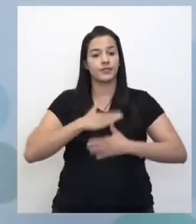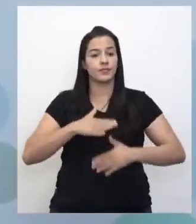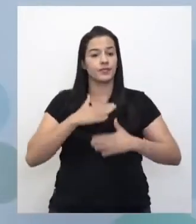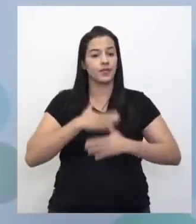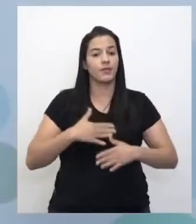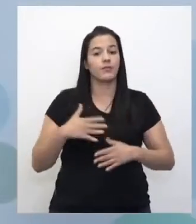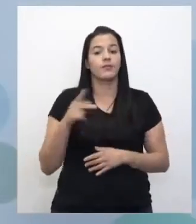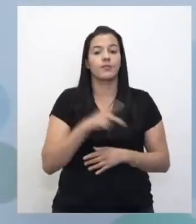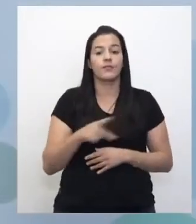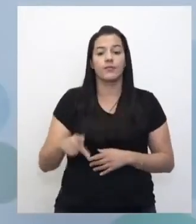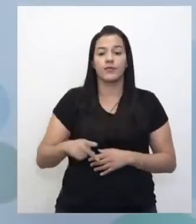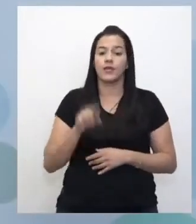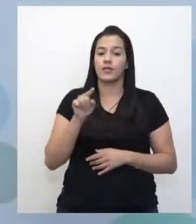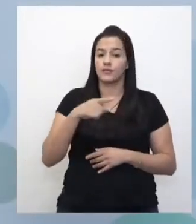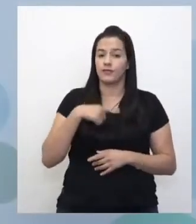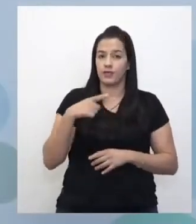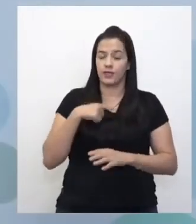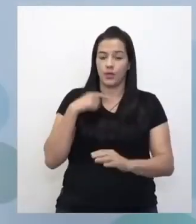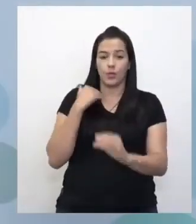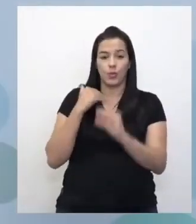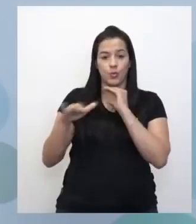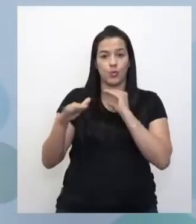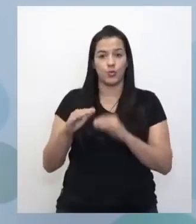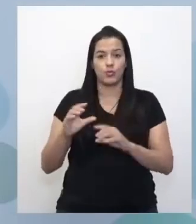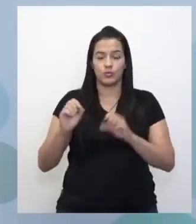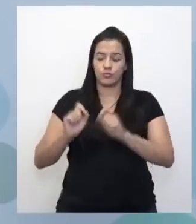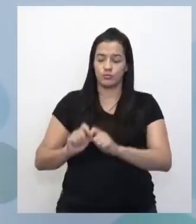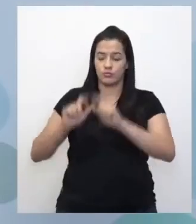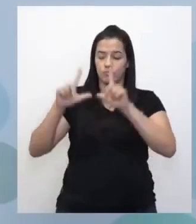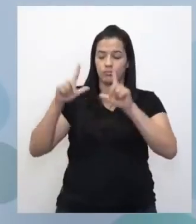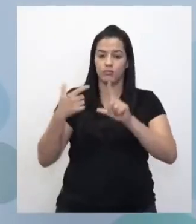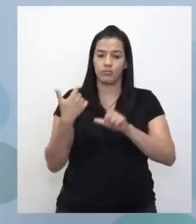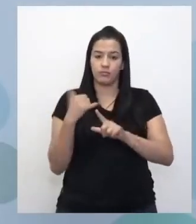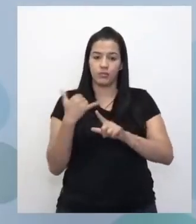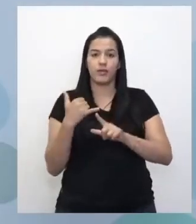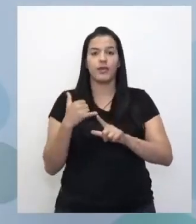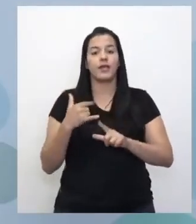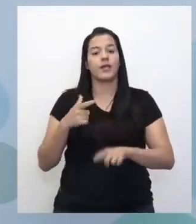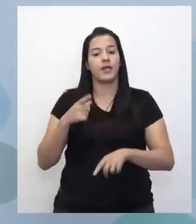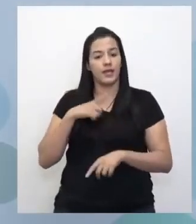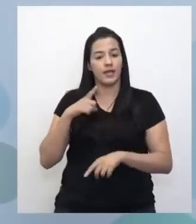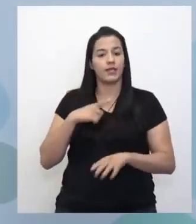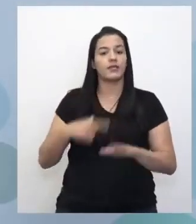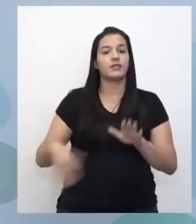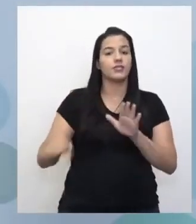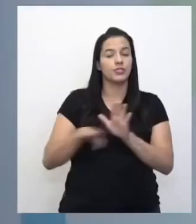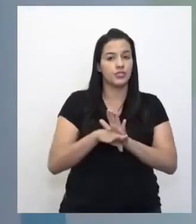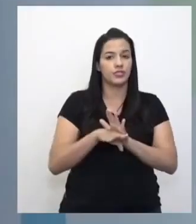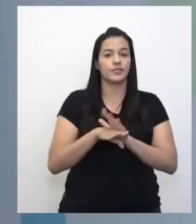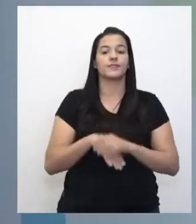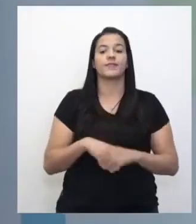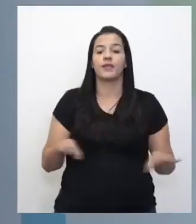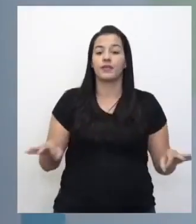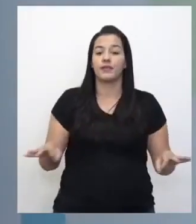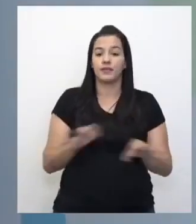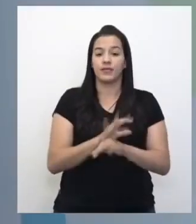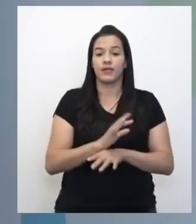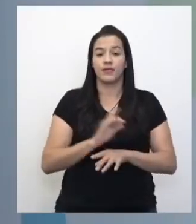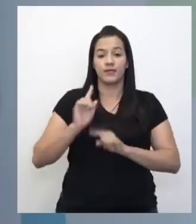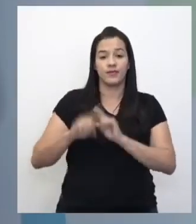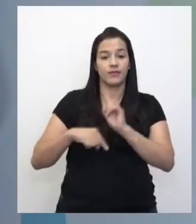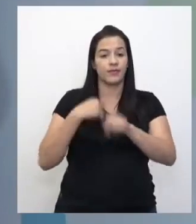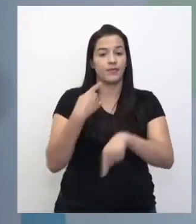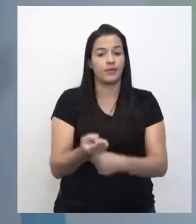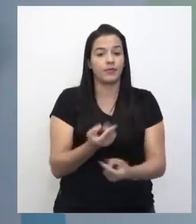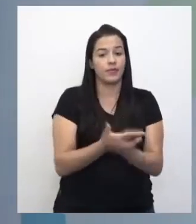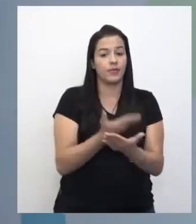professores. Os alunos vão receber a notificação no aplicativo. Tenham calma que a tarefa vai chegar. Exato, tá? Estamos terminando a aula agora, daqui a pouco vamos dar uma outra